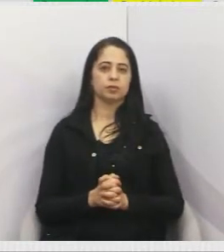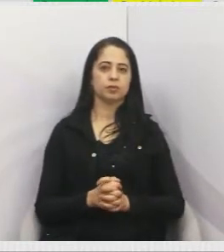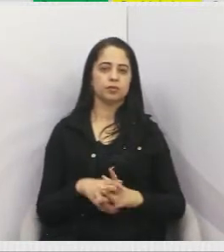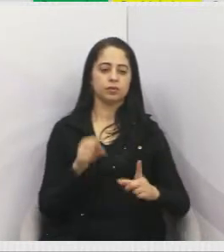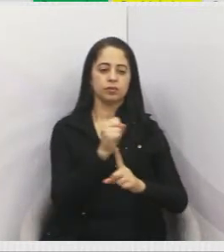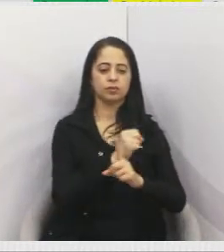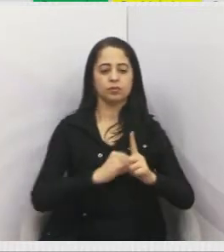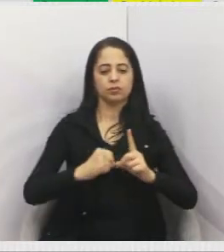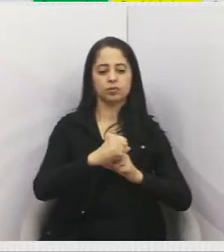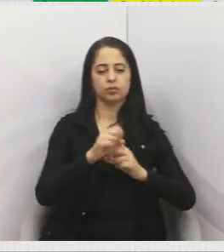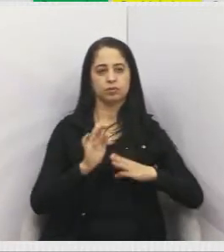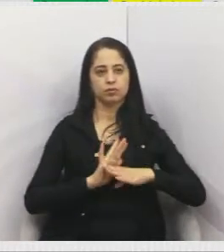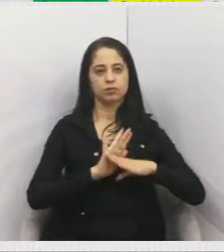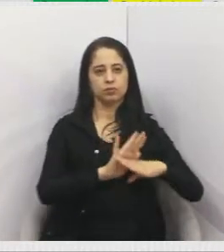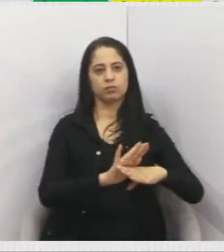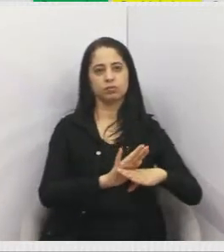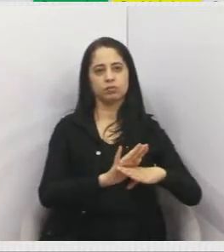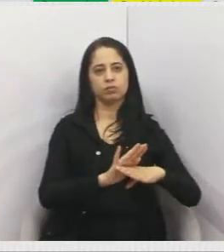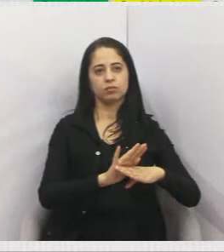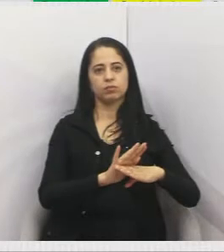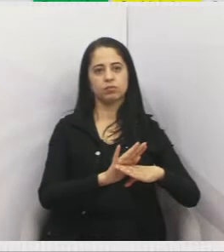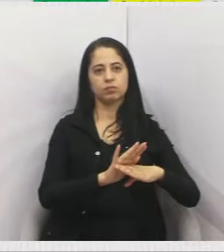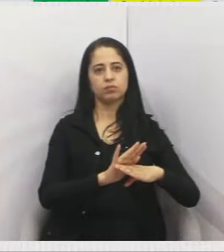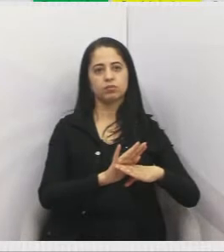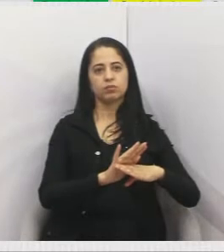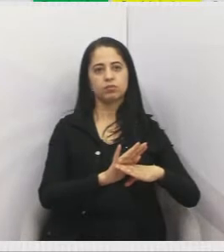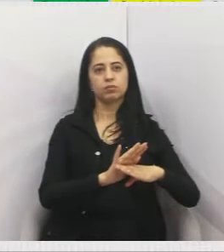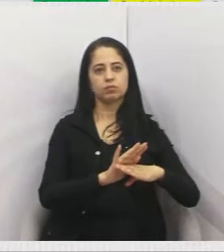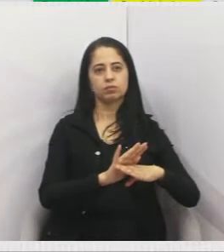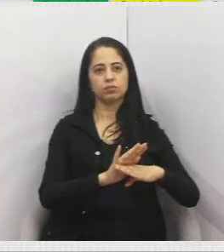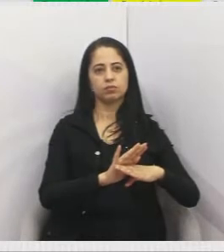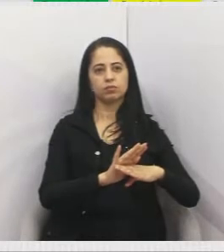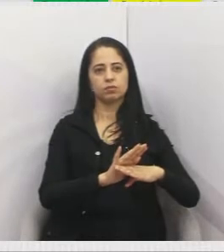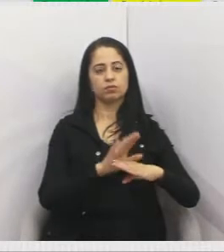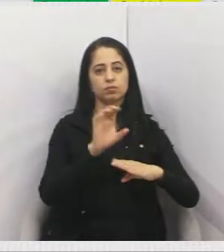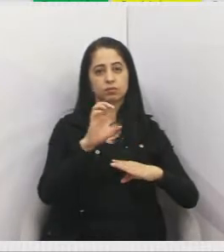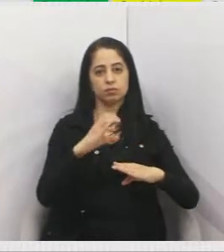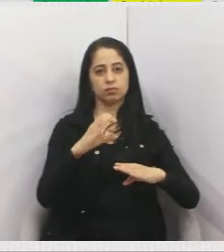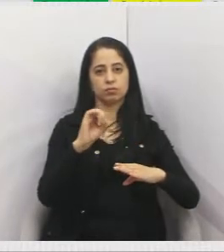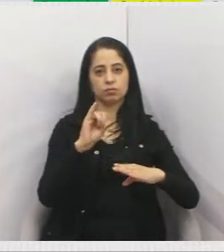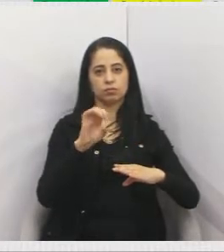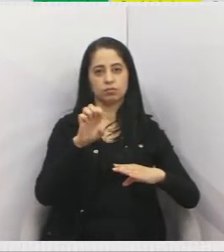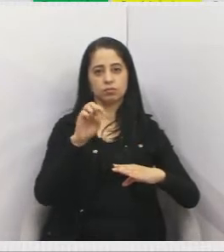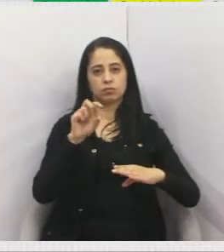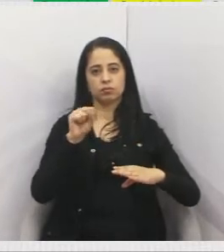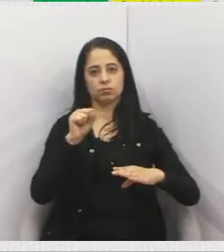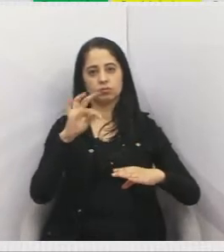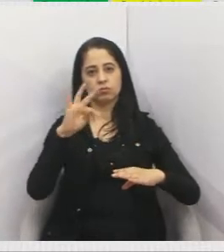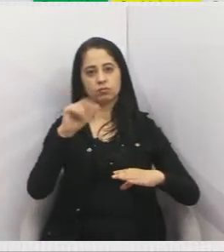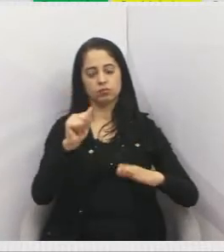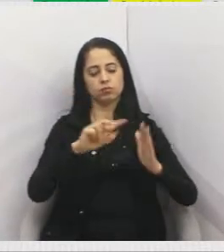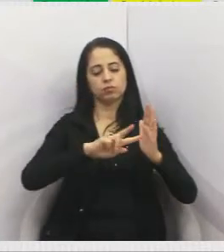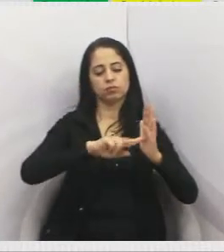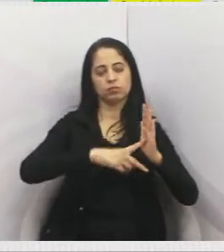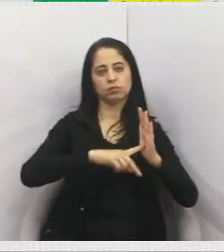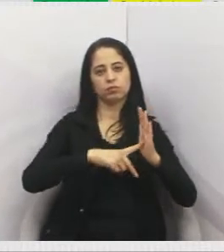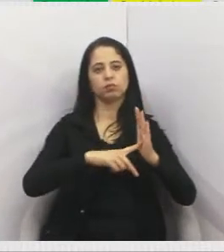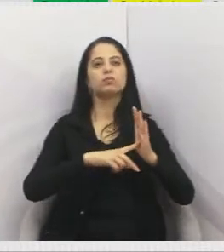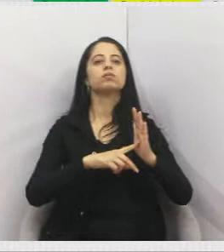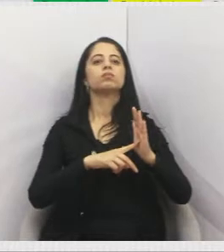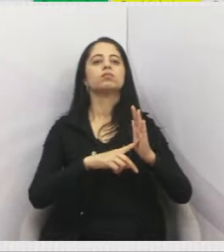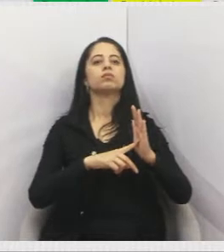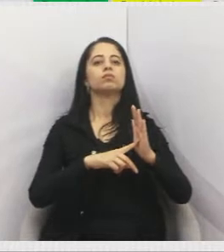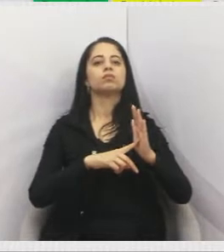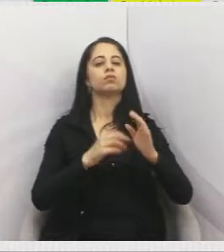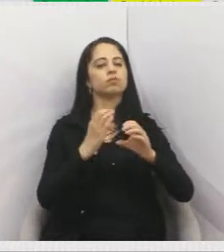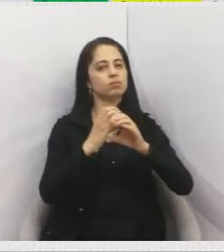Movimentos populares, Associação dos Proprietários e Moradores do Jardim Siesta, entidades de classe sindical,